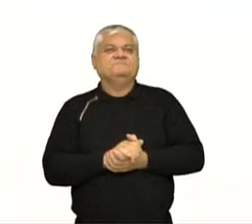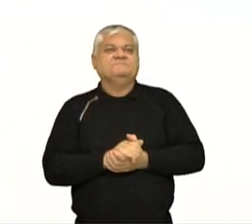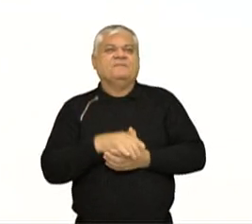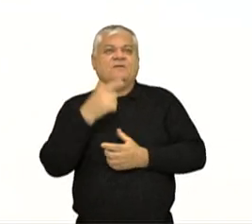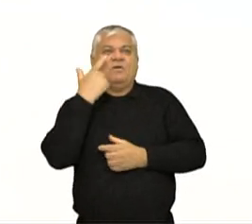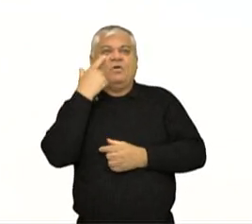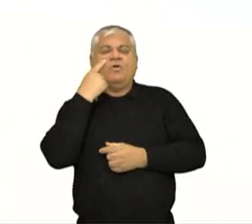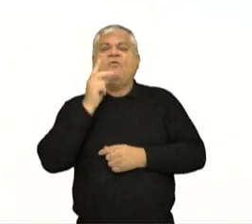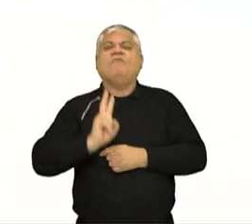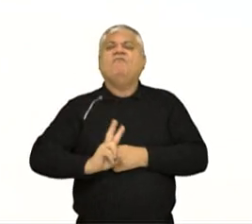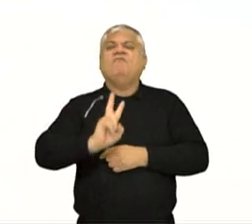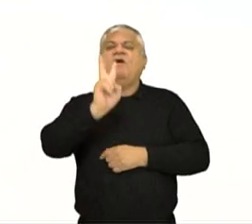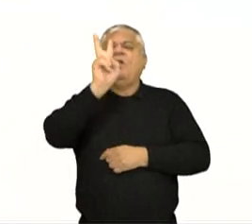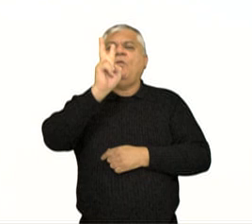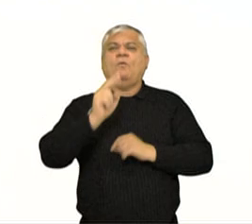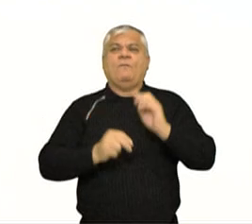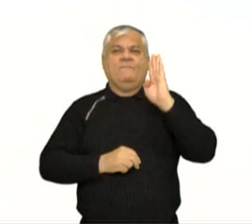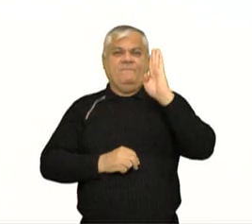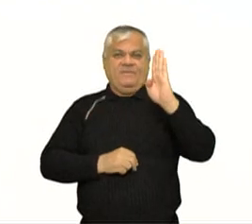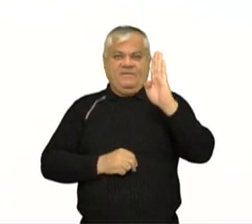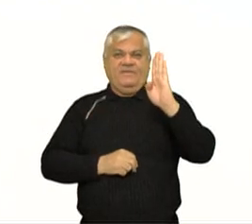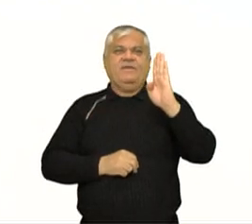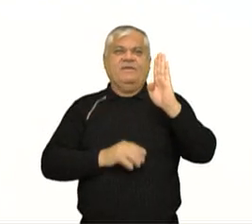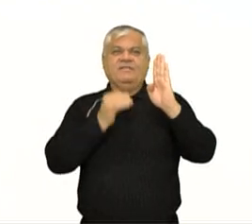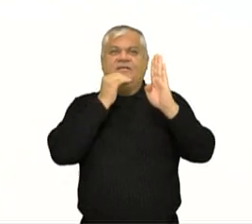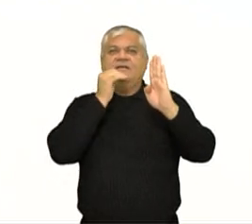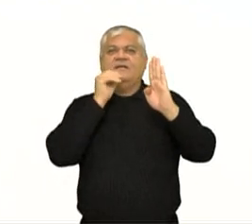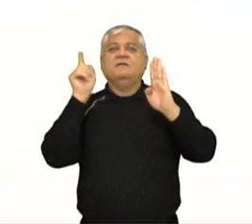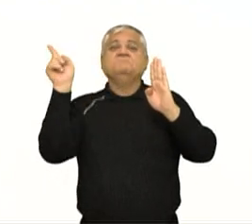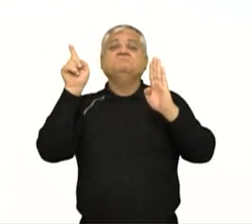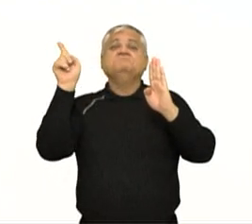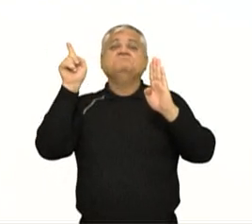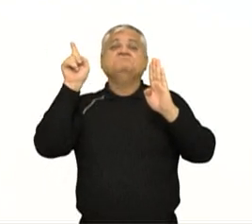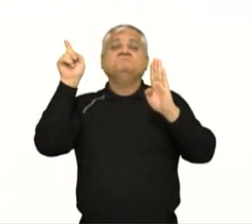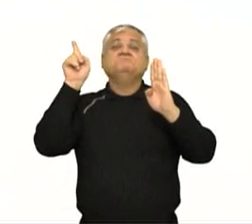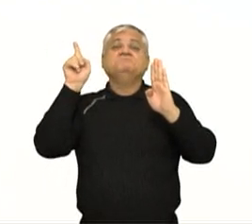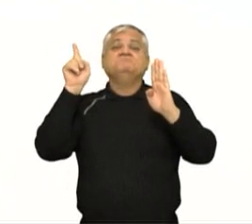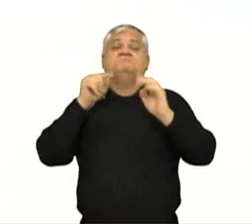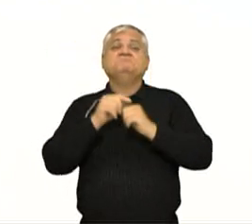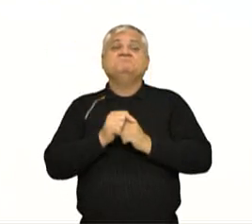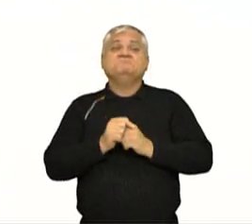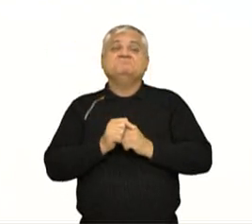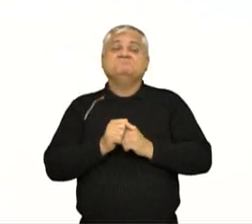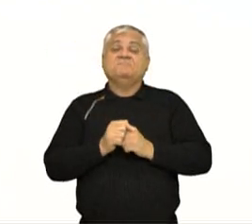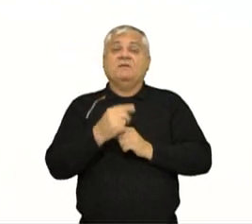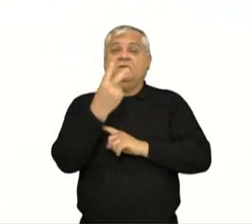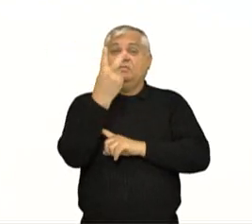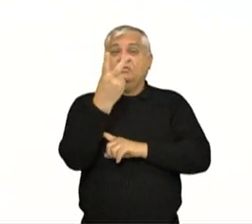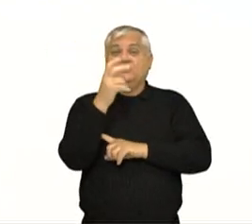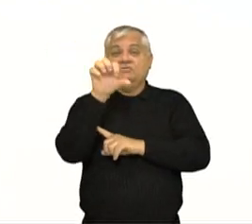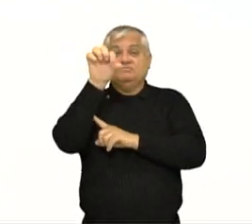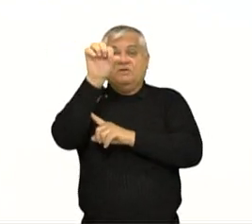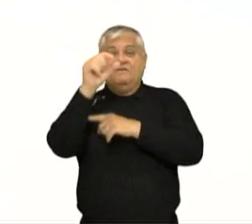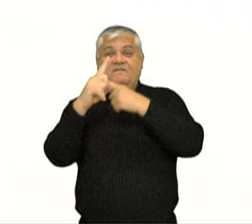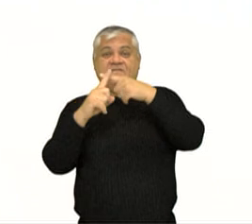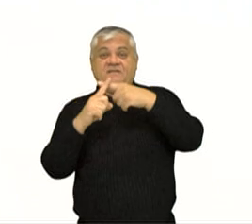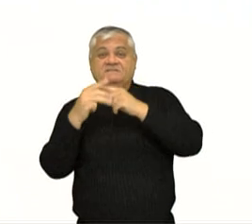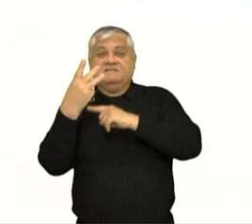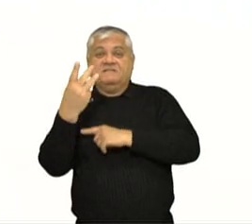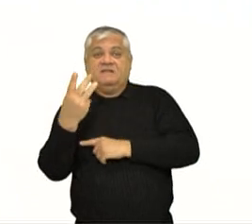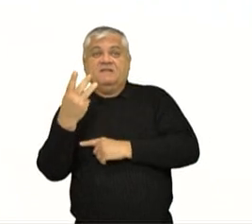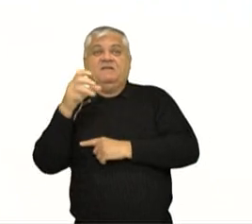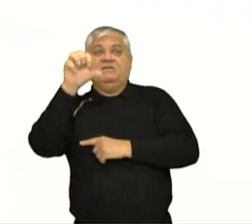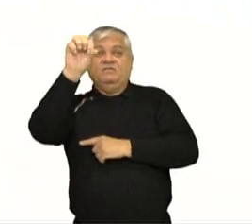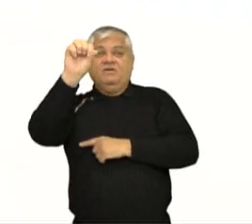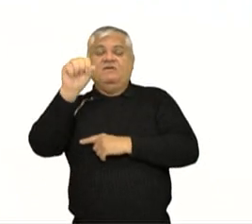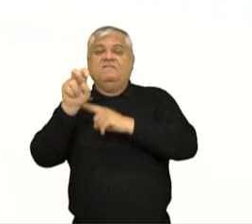lá. Qual é o valor de B da expressão abaixo? B igual a 2 elevado a 9, vezes 3 elevado